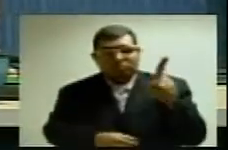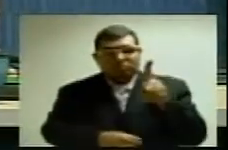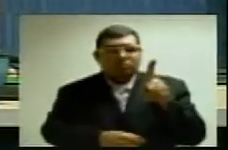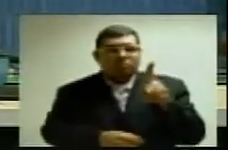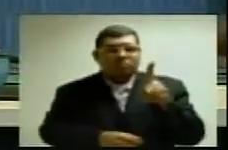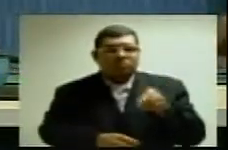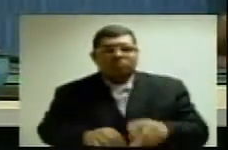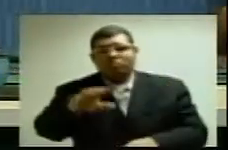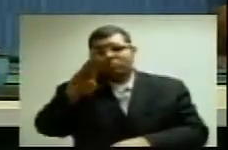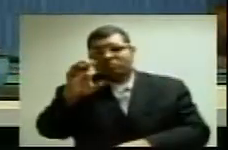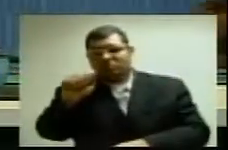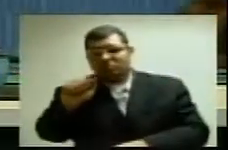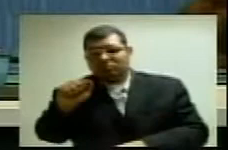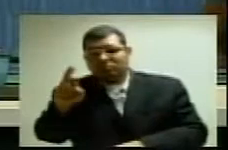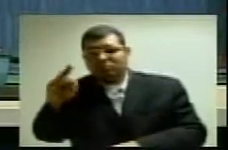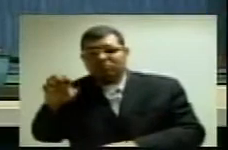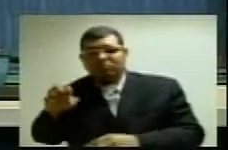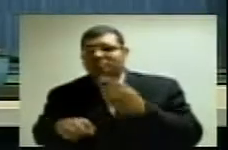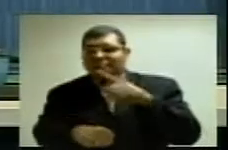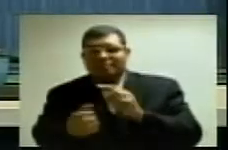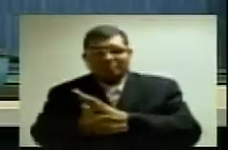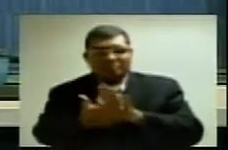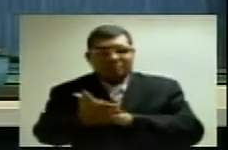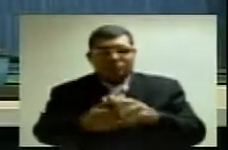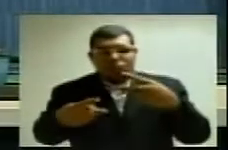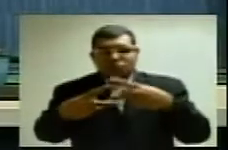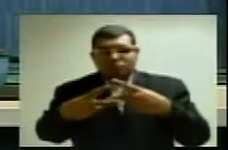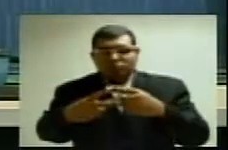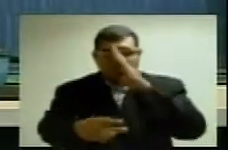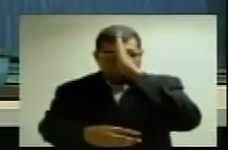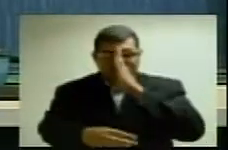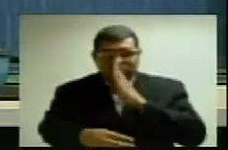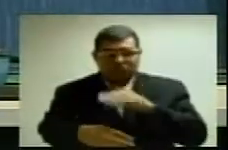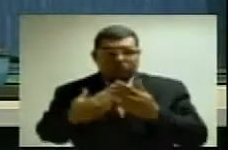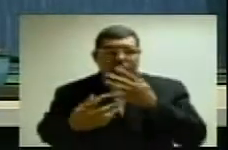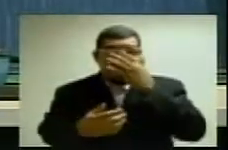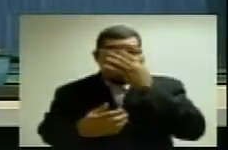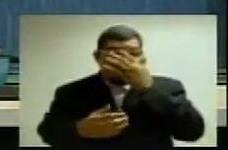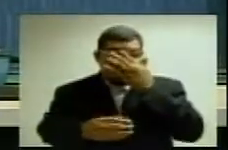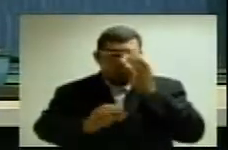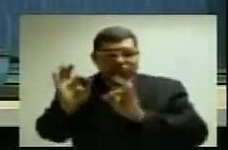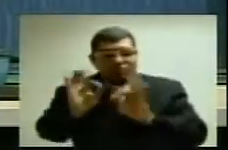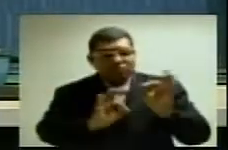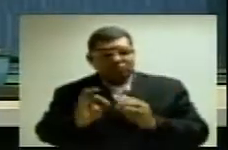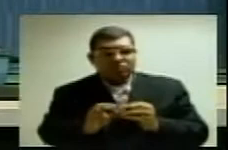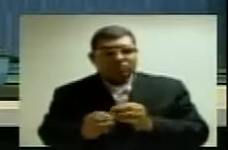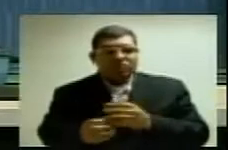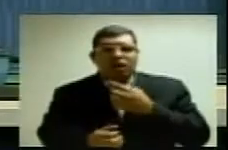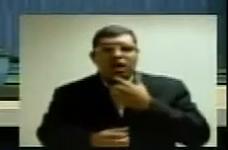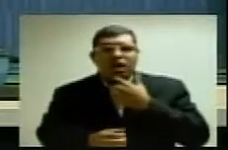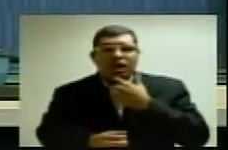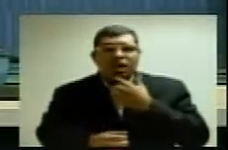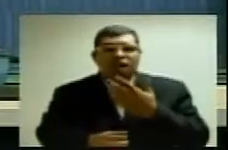prefeitura de Boca do Acre não é um administrador público, é uma organização